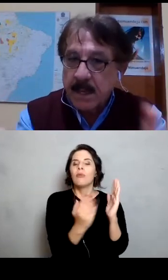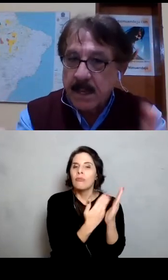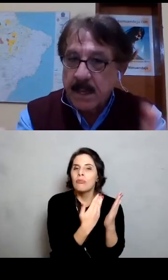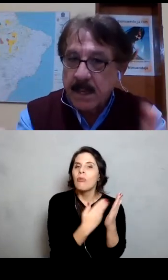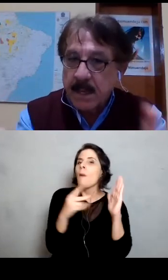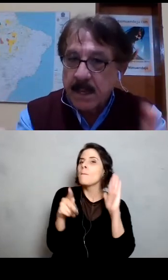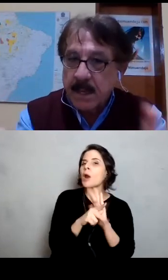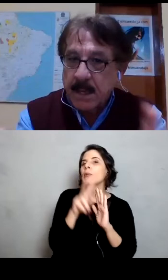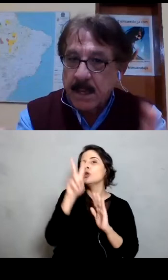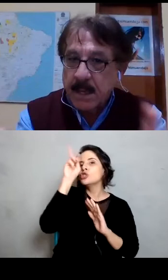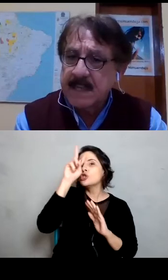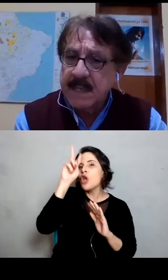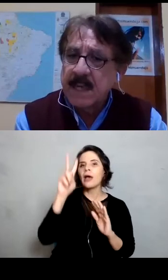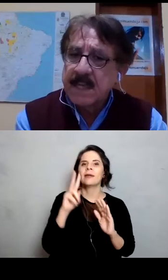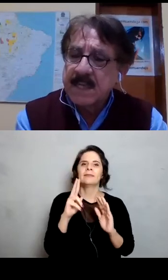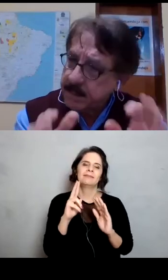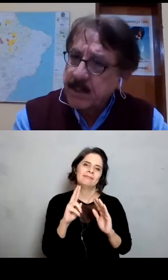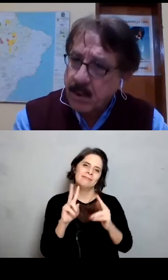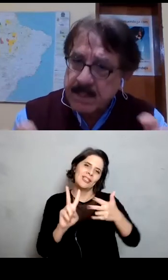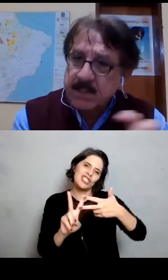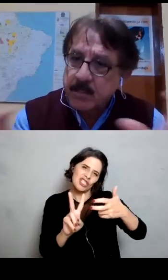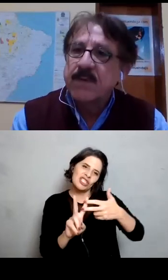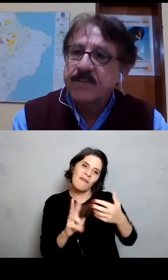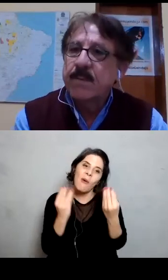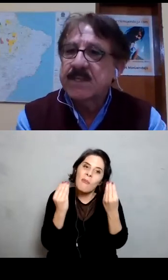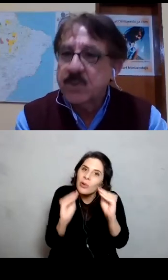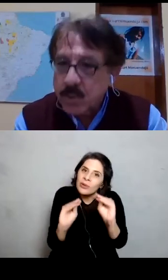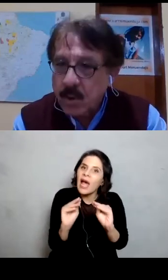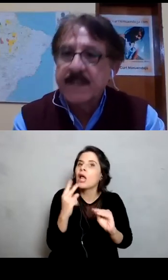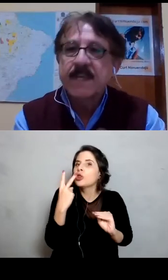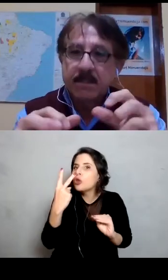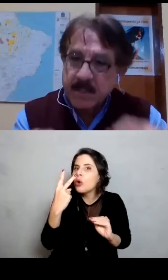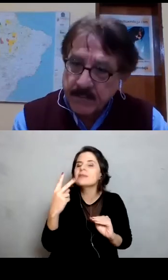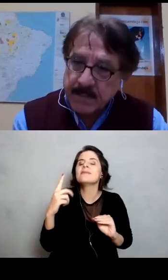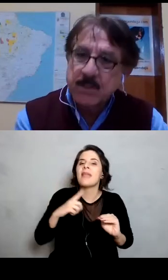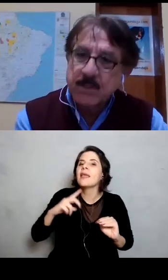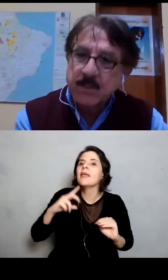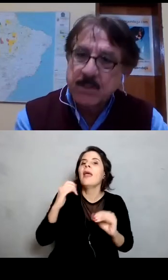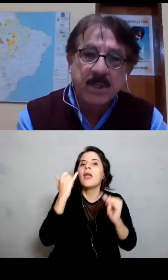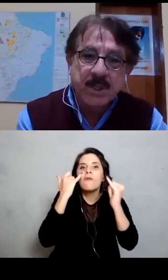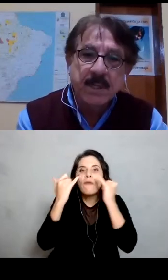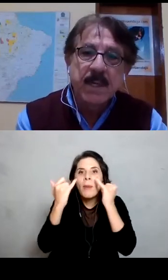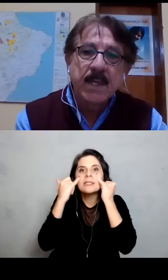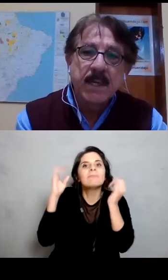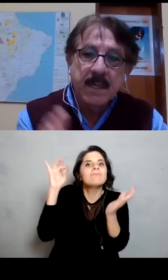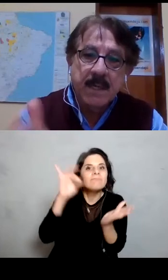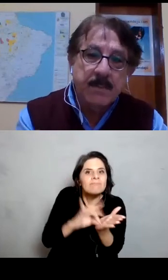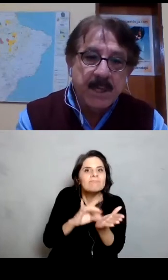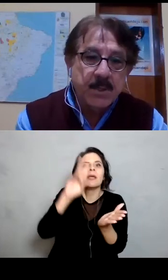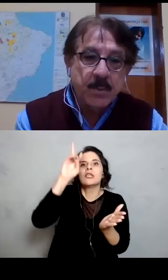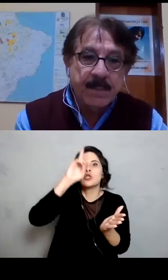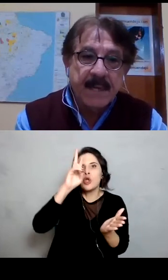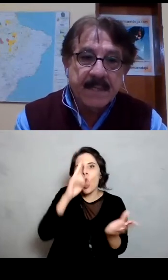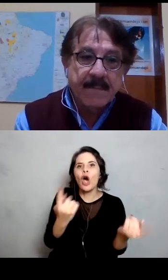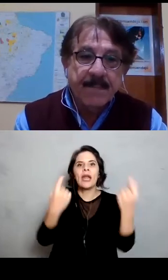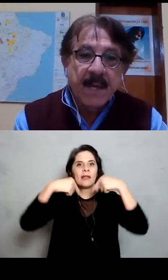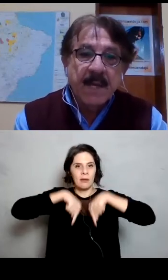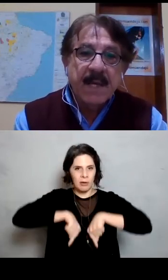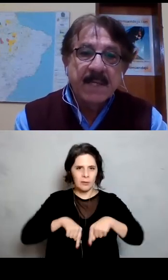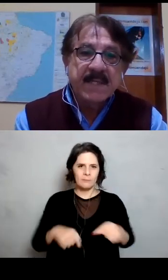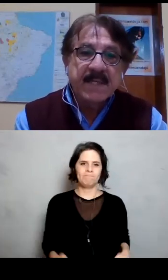foi construída. Muitos povos indígenas dão risada da história bíblica, que é um mito, é o mito da narrativa, a